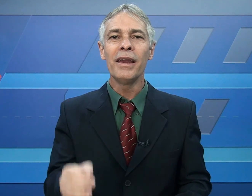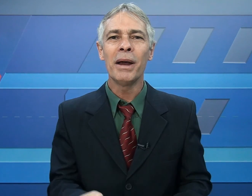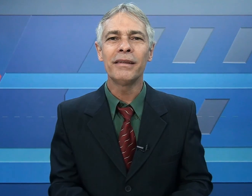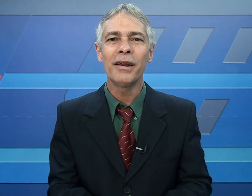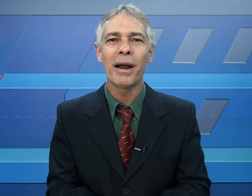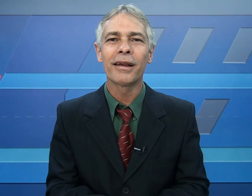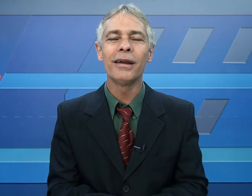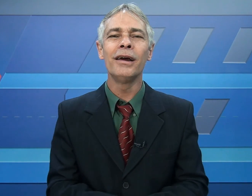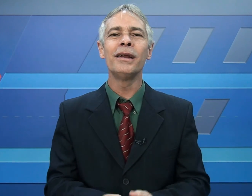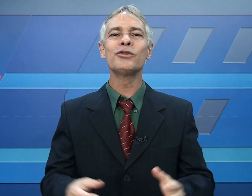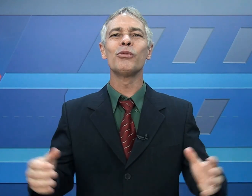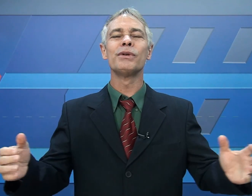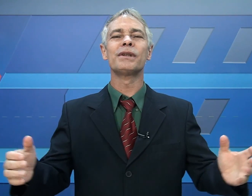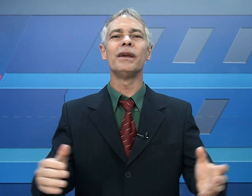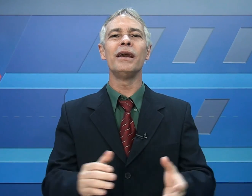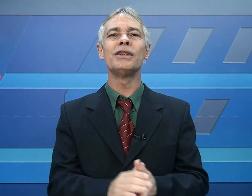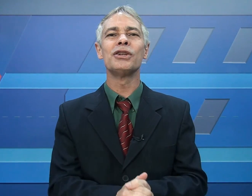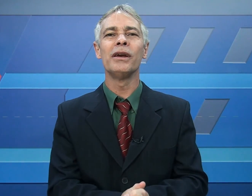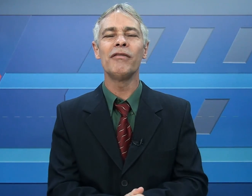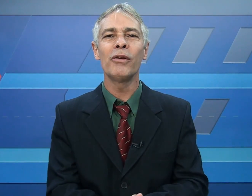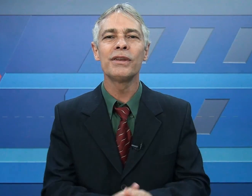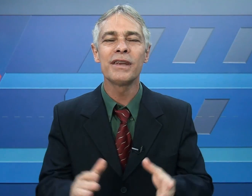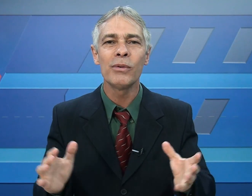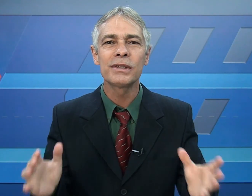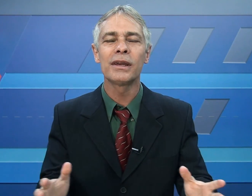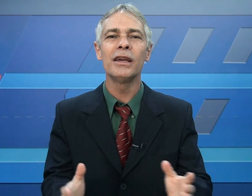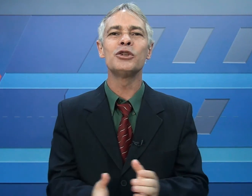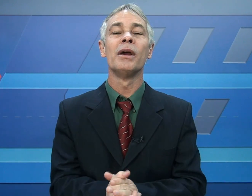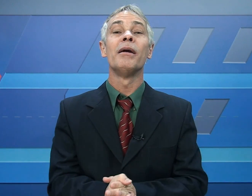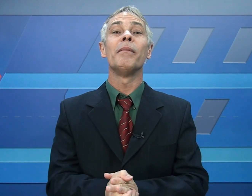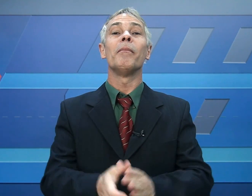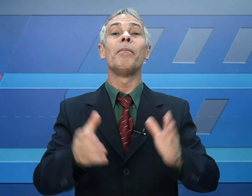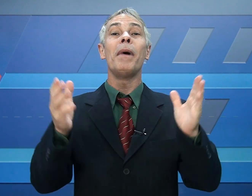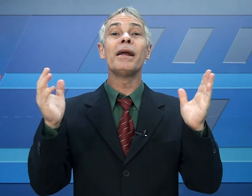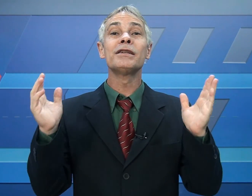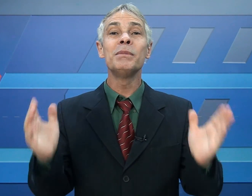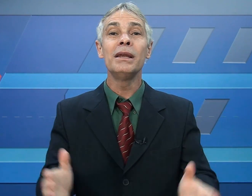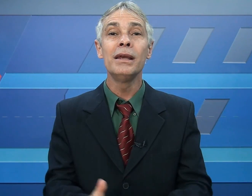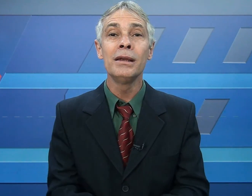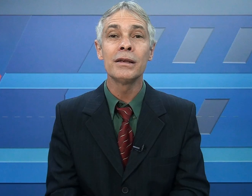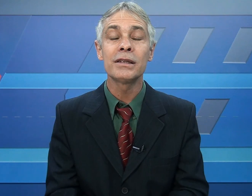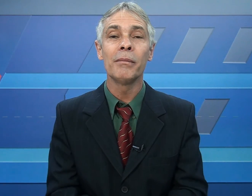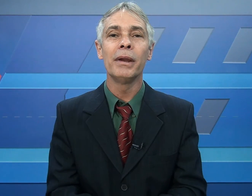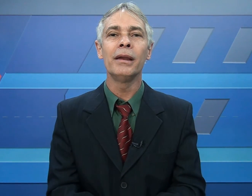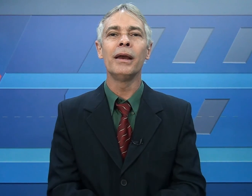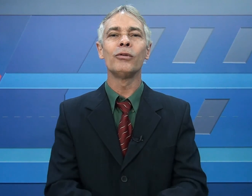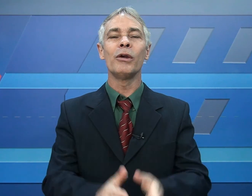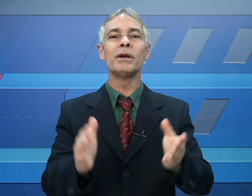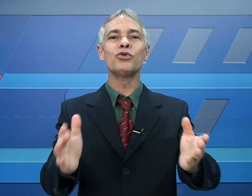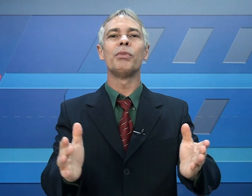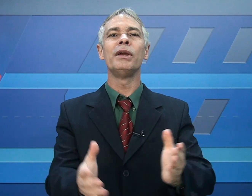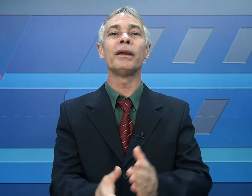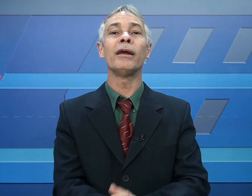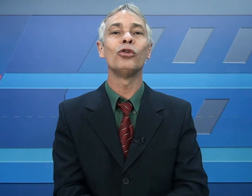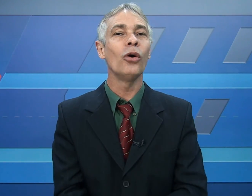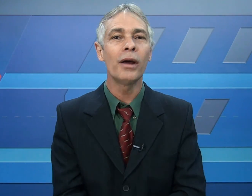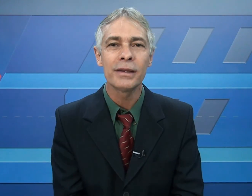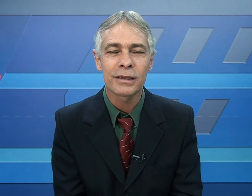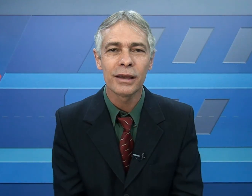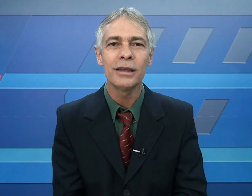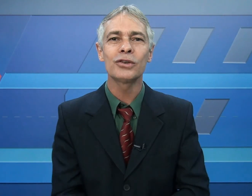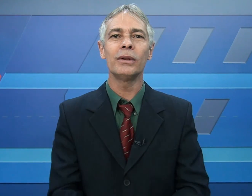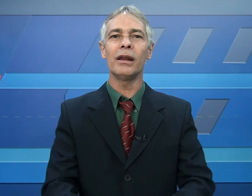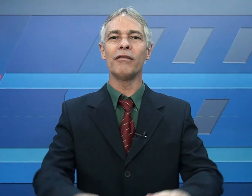Tá aí matéria bacana sobre o skate, né? Valorizar o skate para as meninas também, né? Eu tenho uma sobrinha que